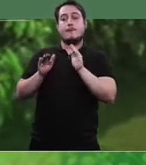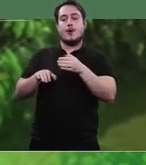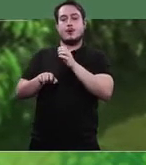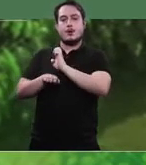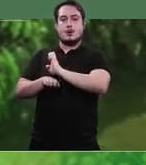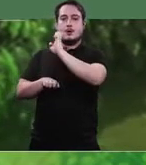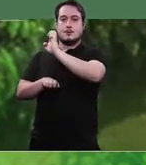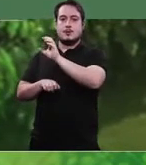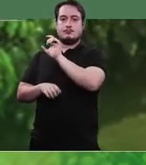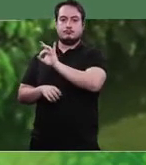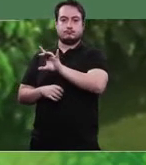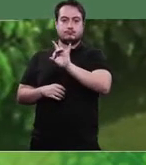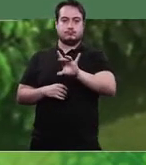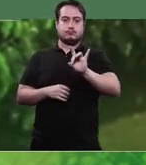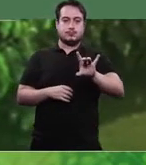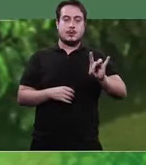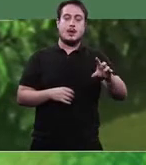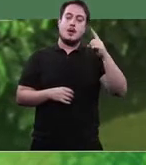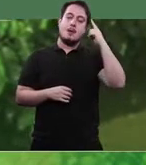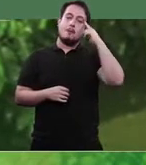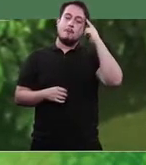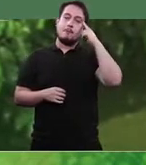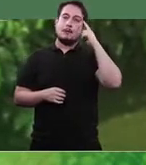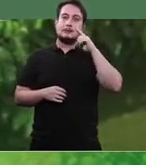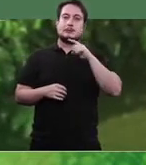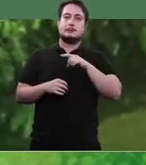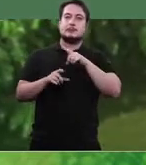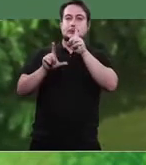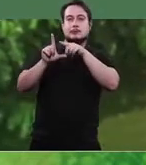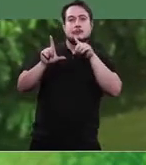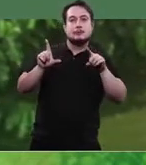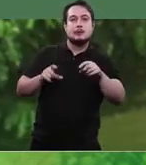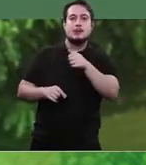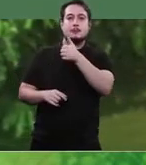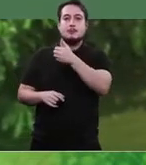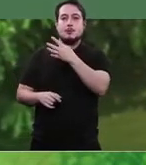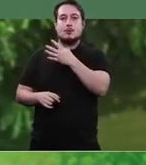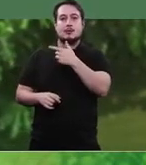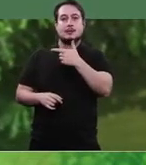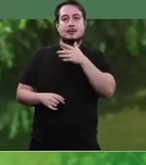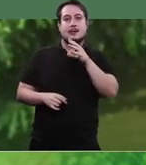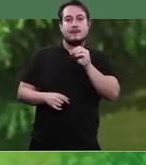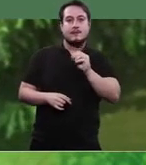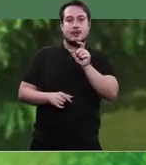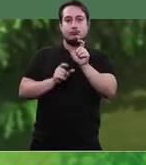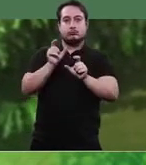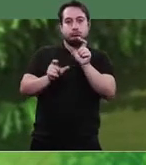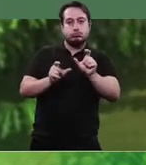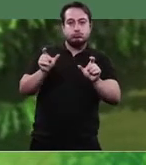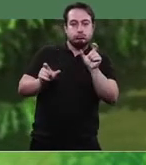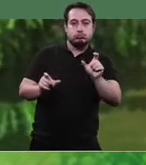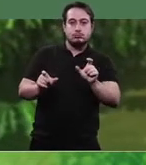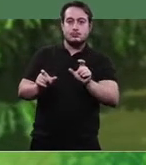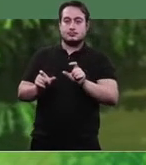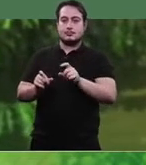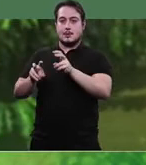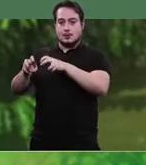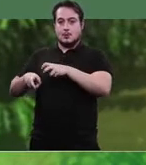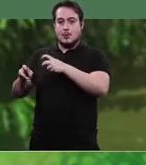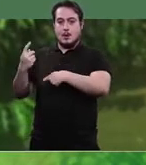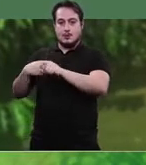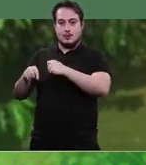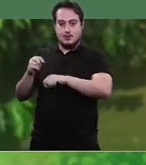dessa região. Pensamos aí, mapeamos 1.420 produtos do agronegócio nas nossas bases de